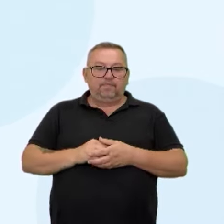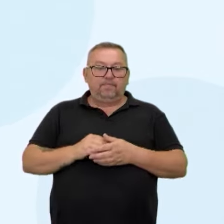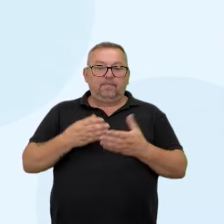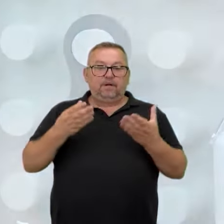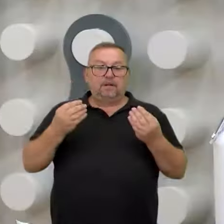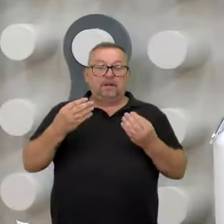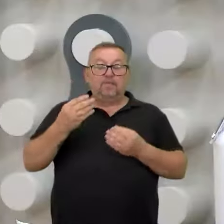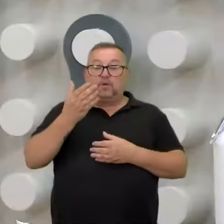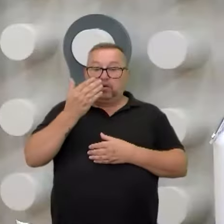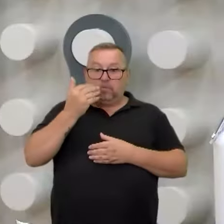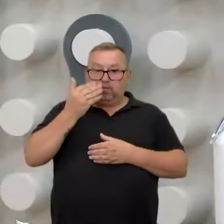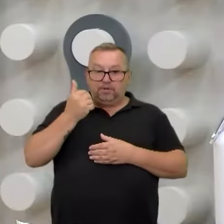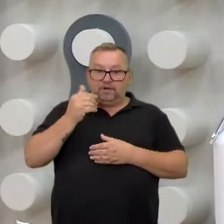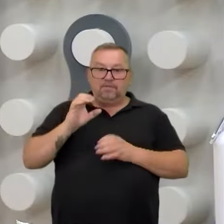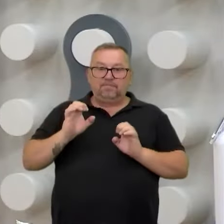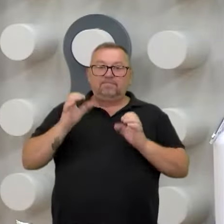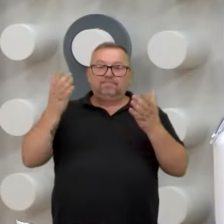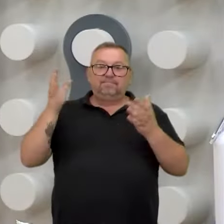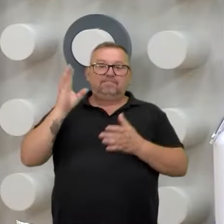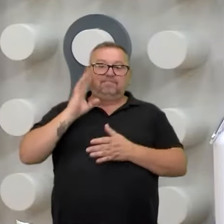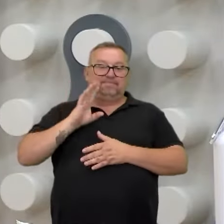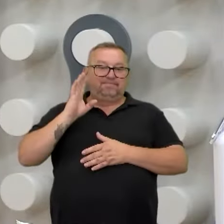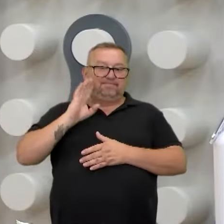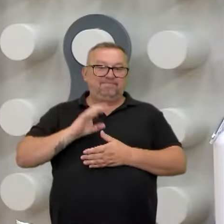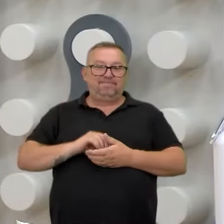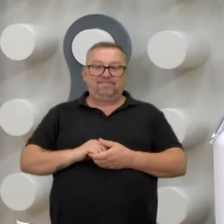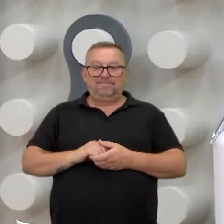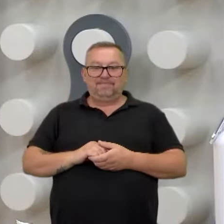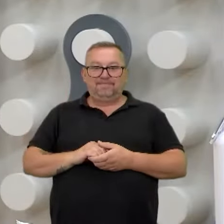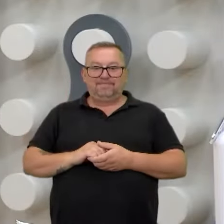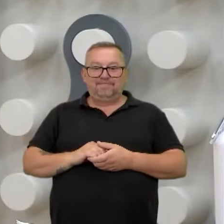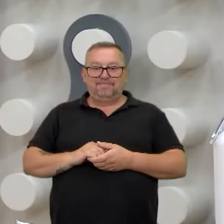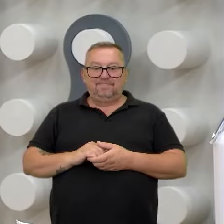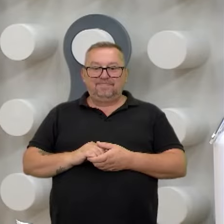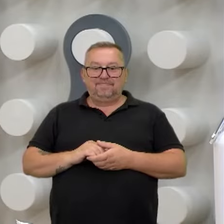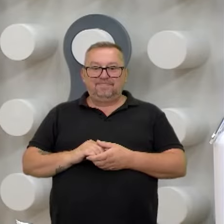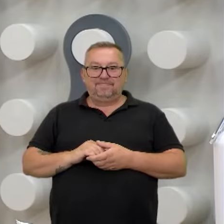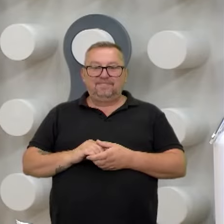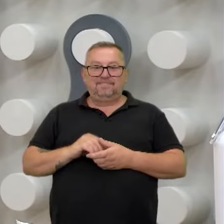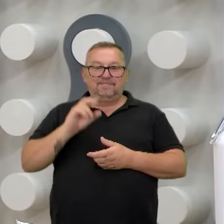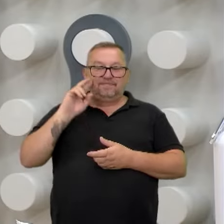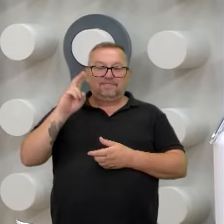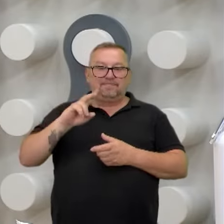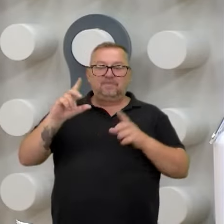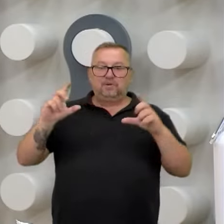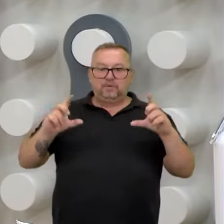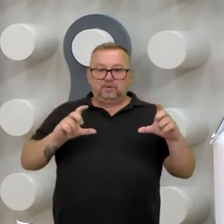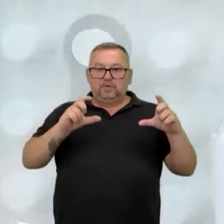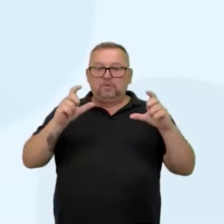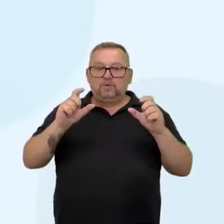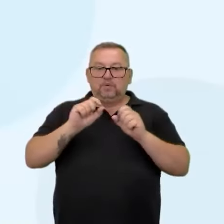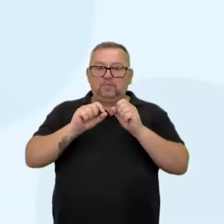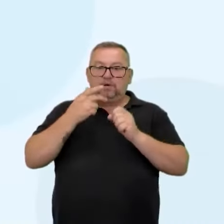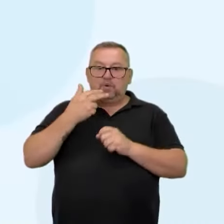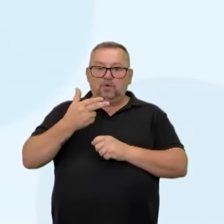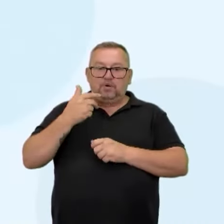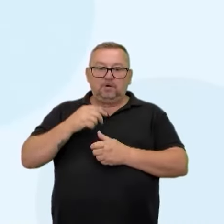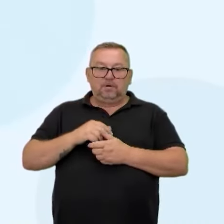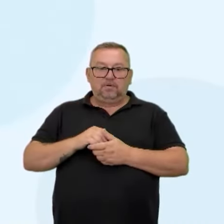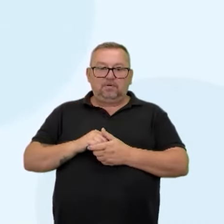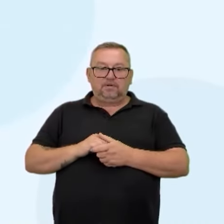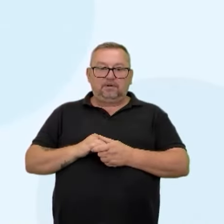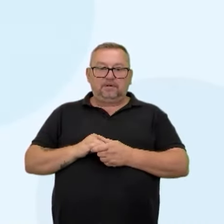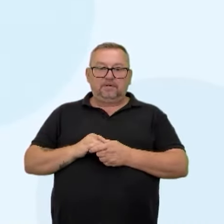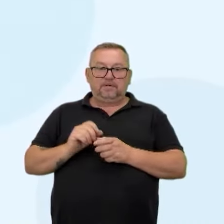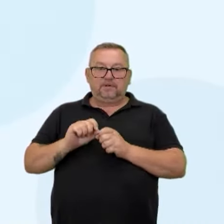tem muita comida, é uma festa muito bacana. E eu deixei para vocês uma foto aí para saber como é bem colorida, para mostrar que eu